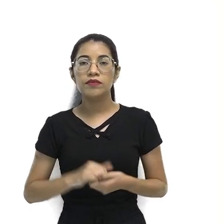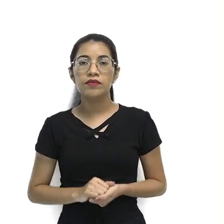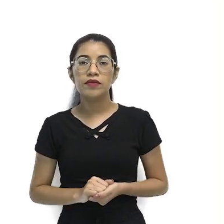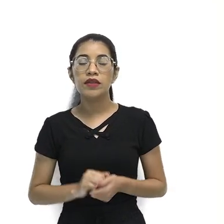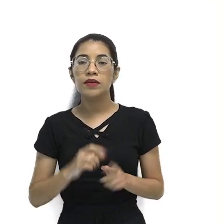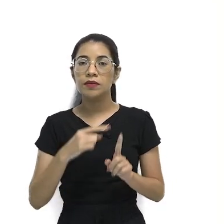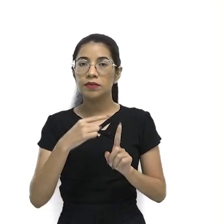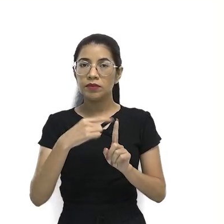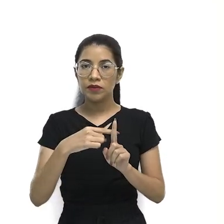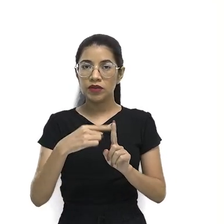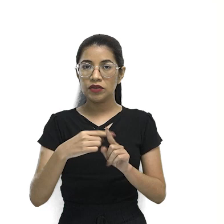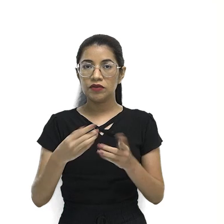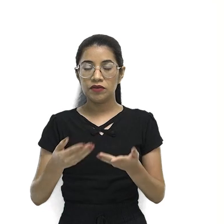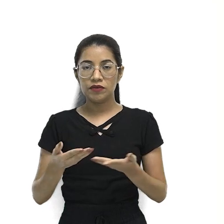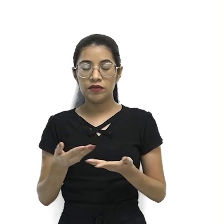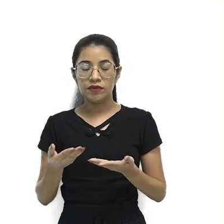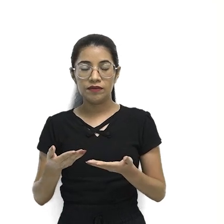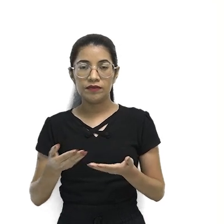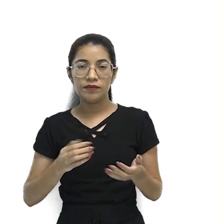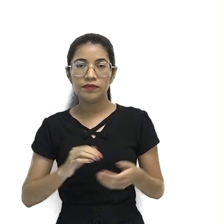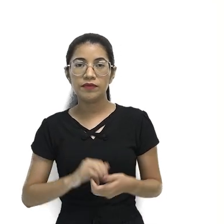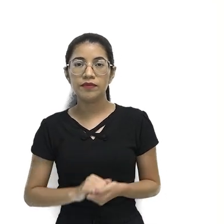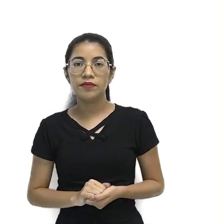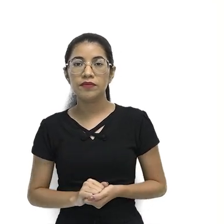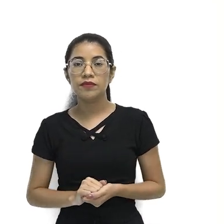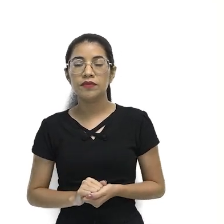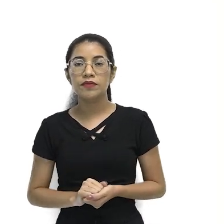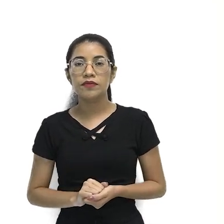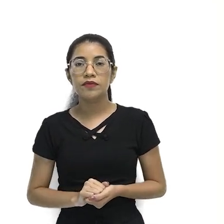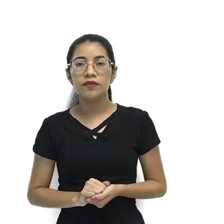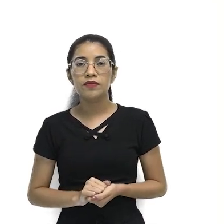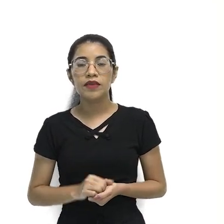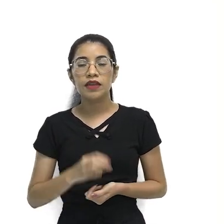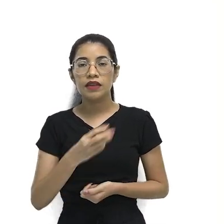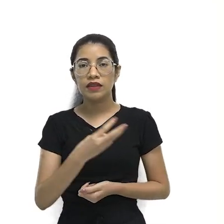um saldo positivo de